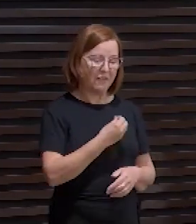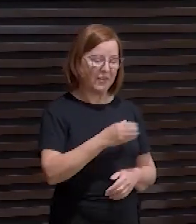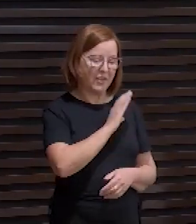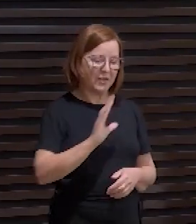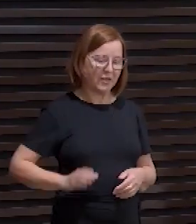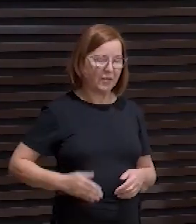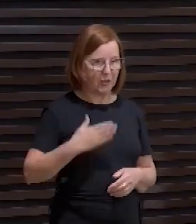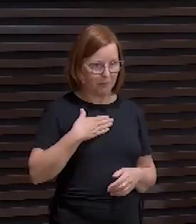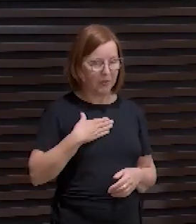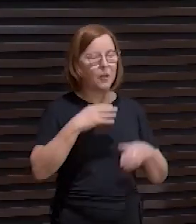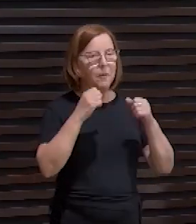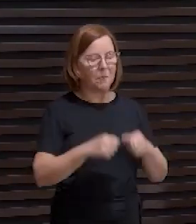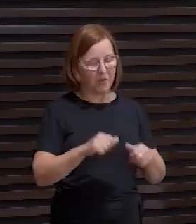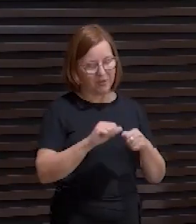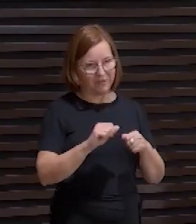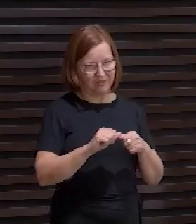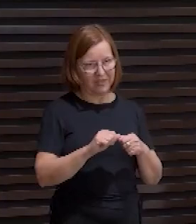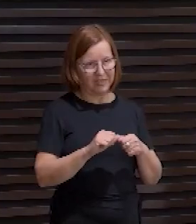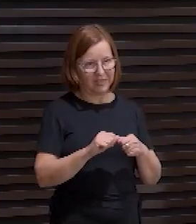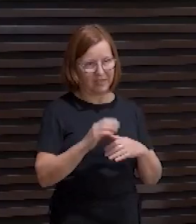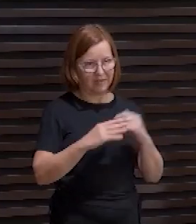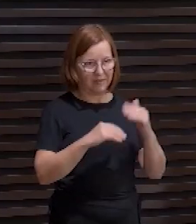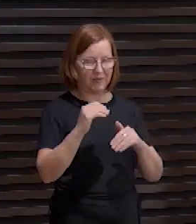vida de Cristo em você pode fazer isso com você, meu irmão.